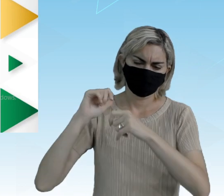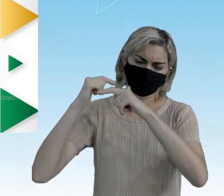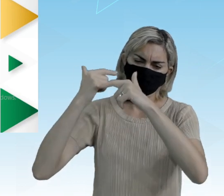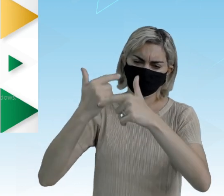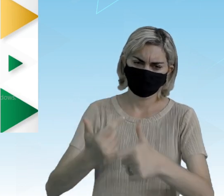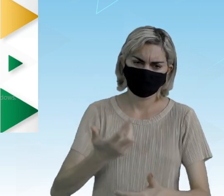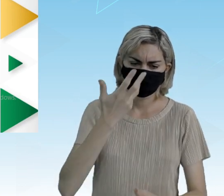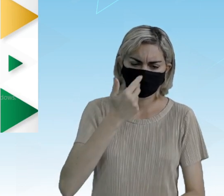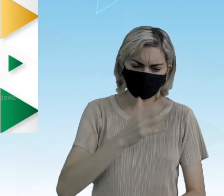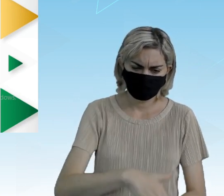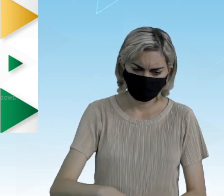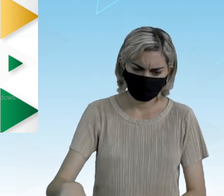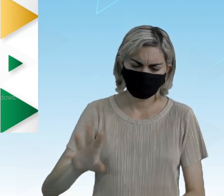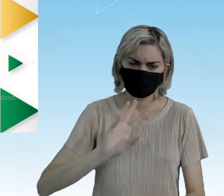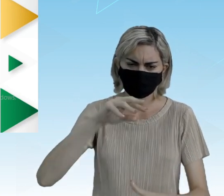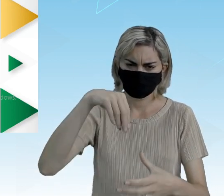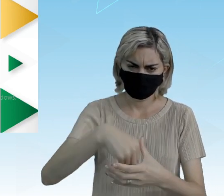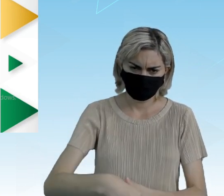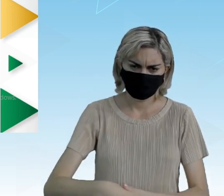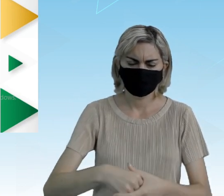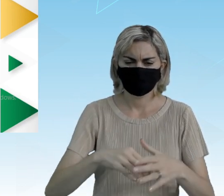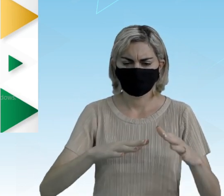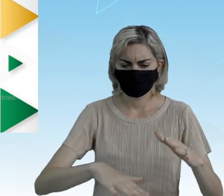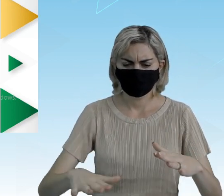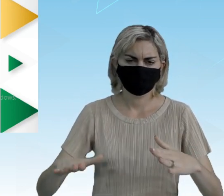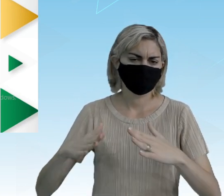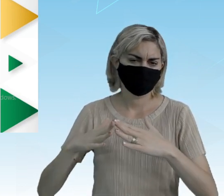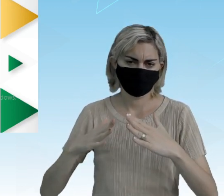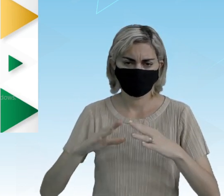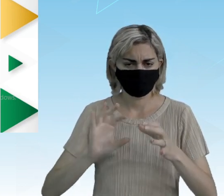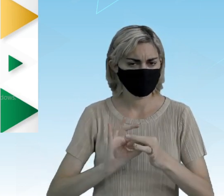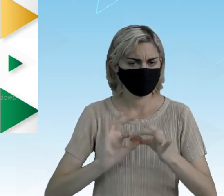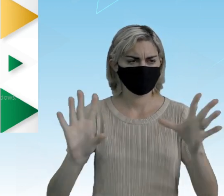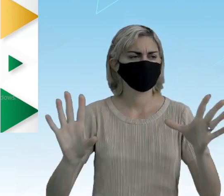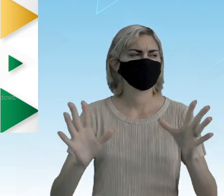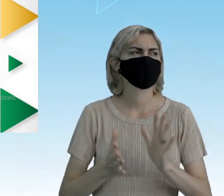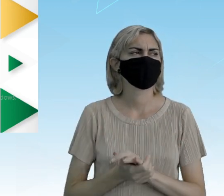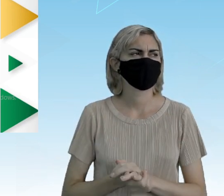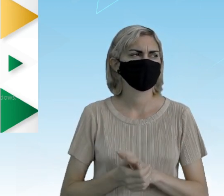as crianças, tanto dentro de lares como ao ar livre.